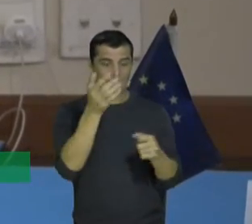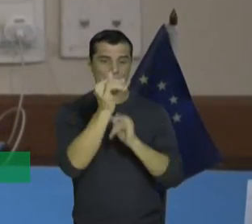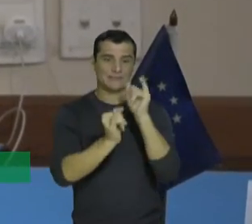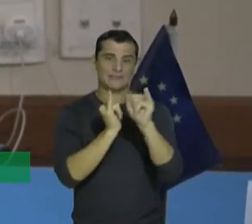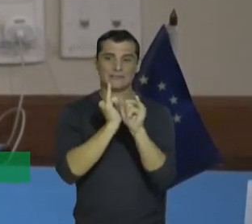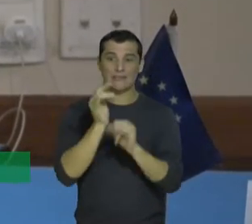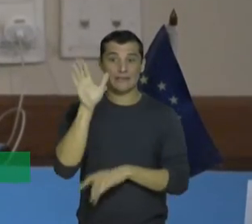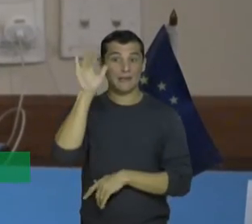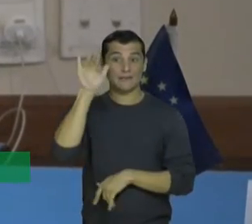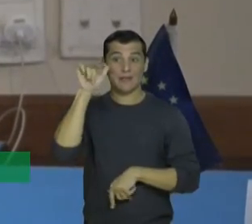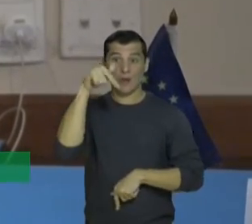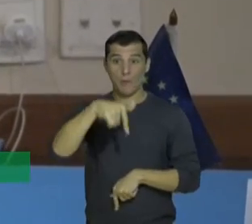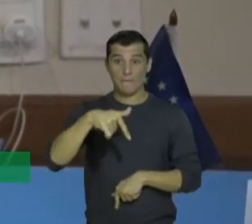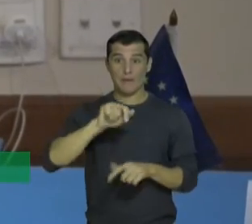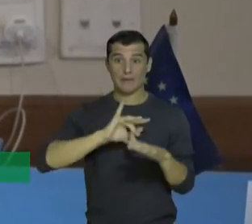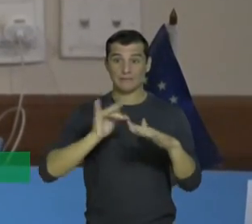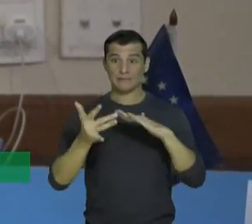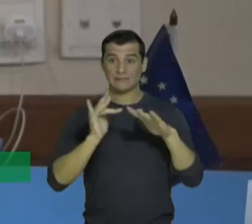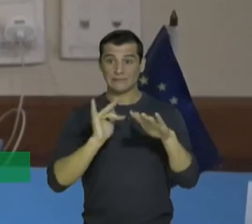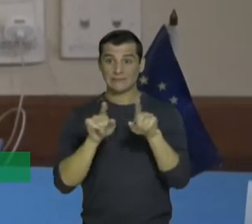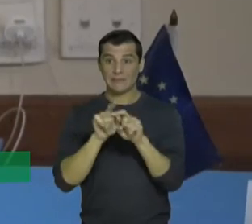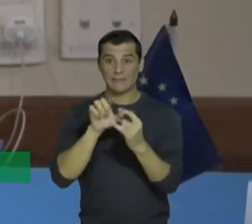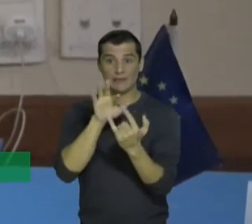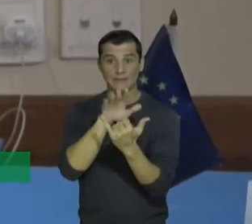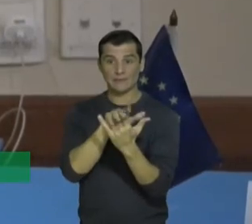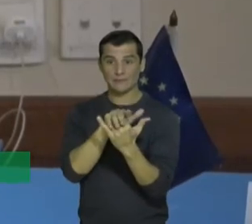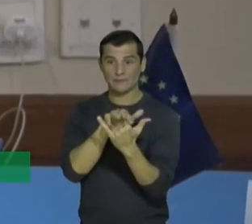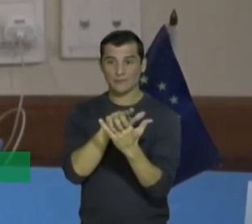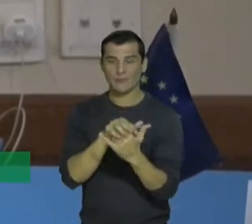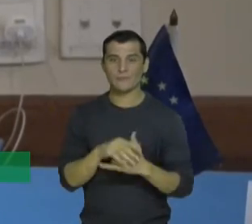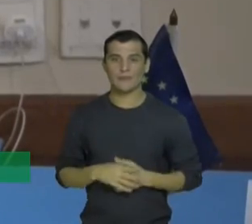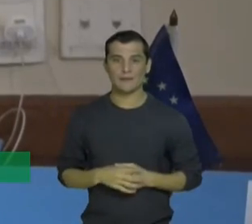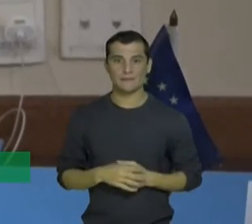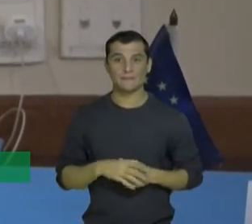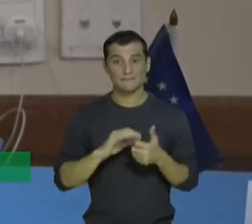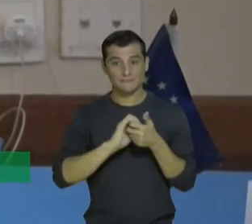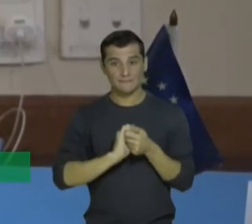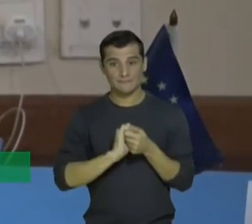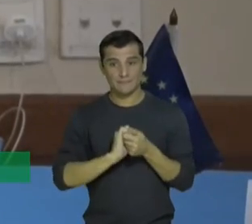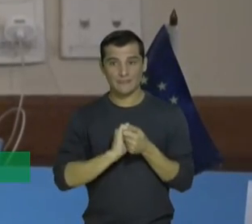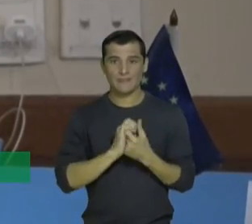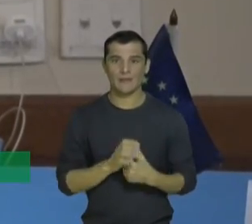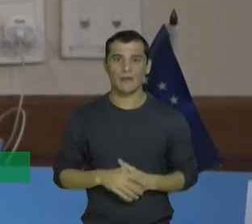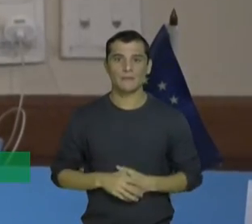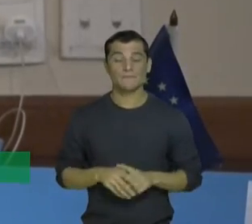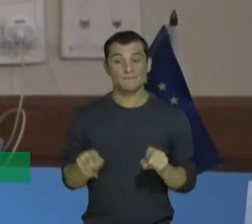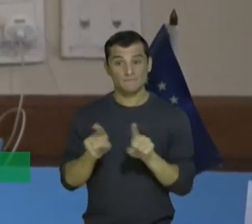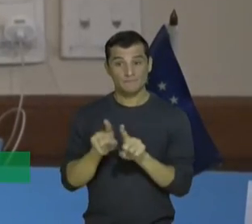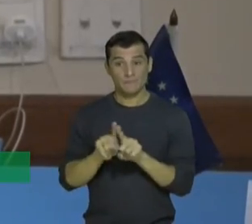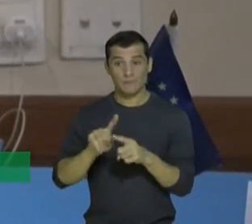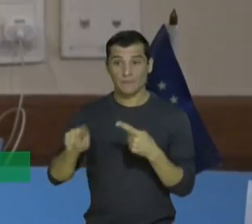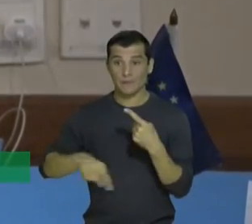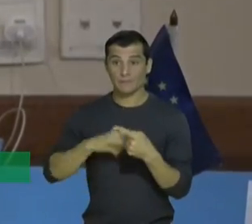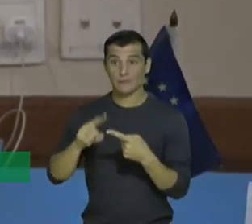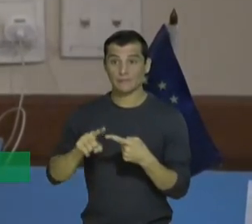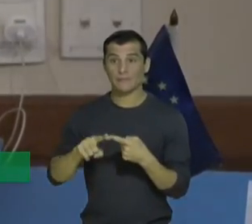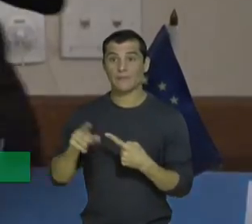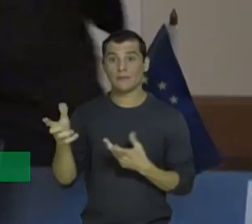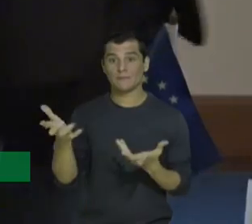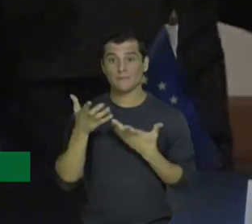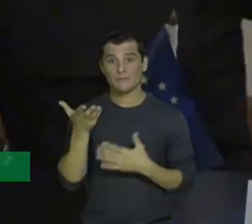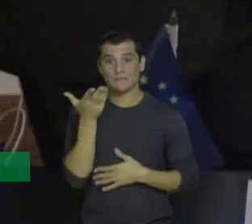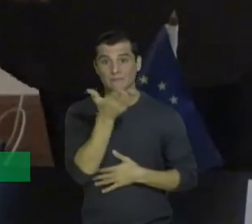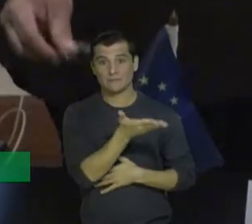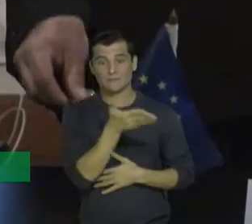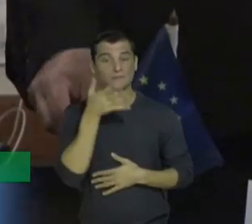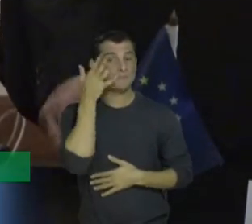sociais eh pelo YouTube e e aí eu vou eh primeiro Enfim vou passar a